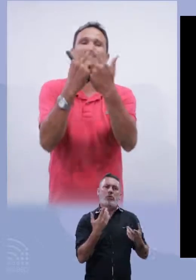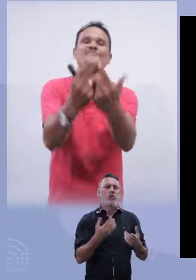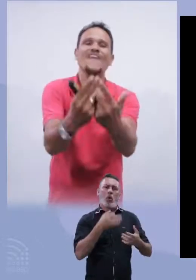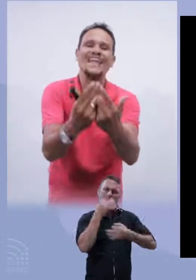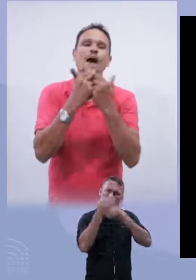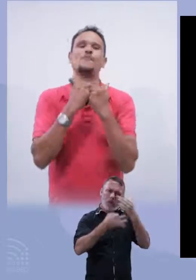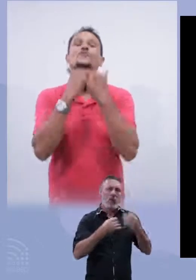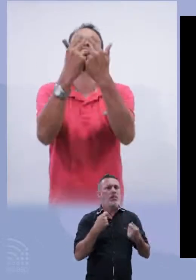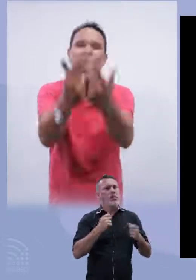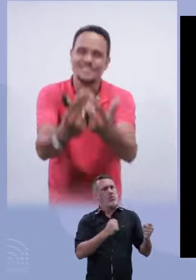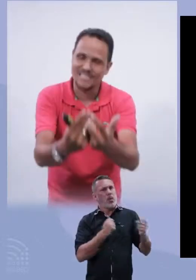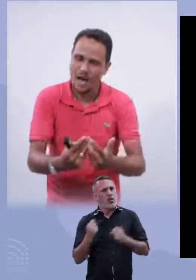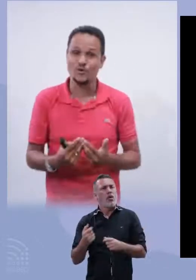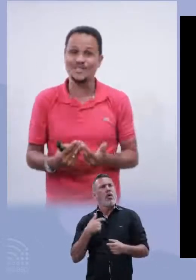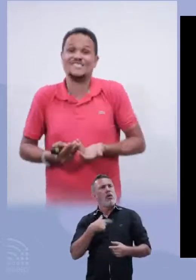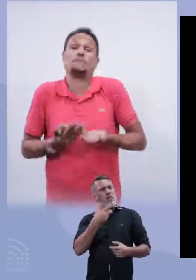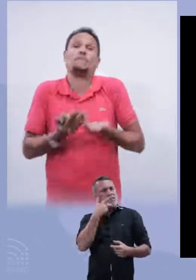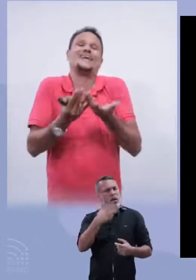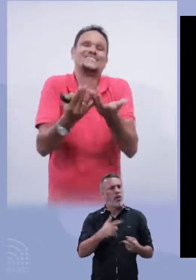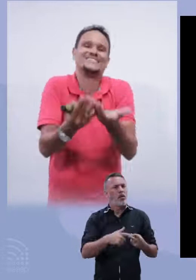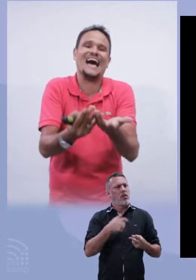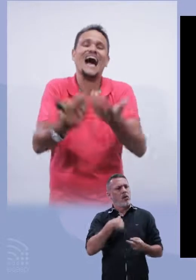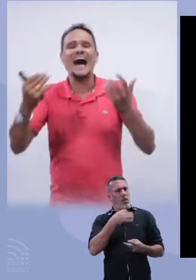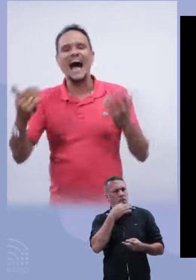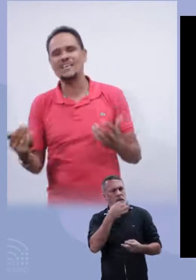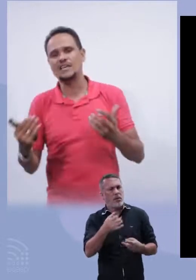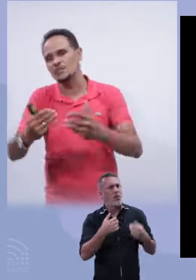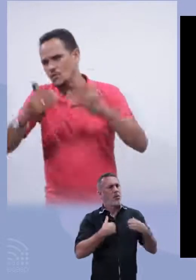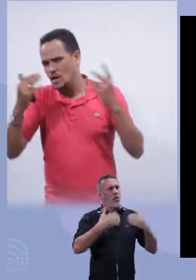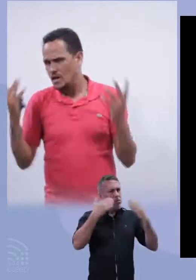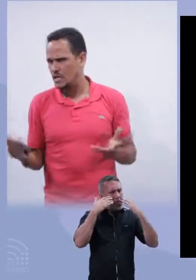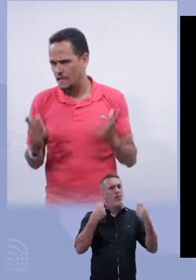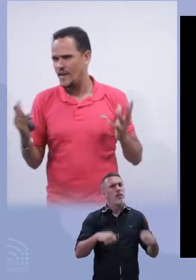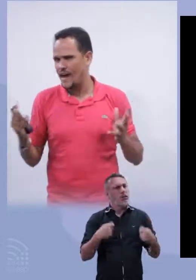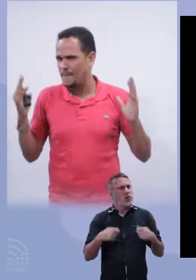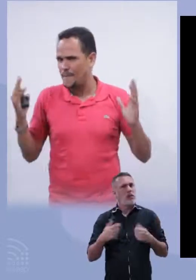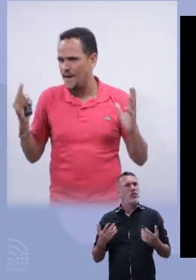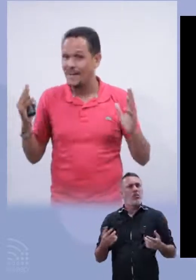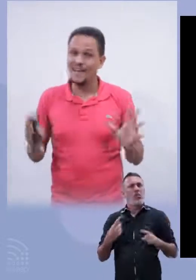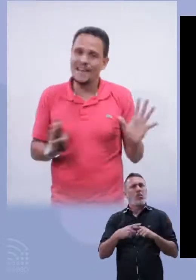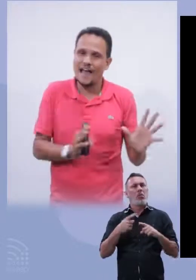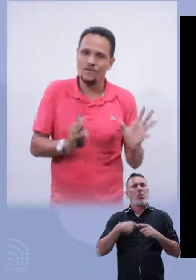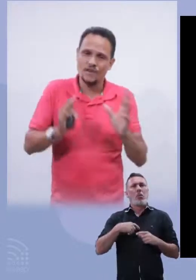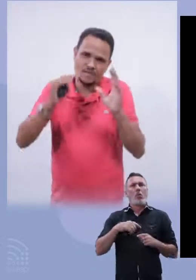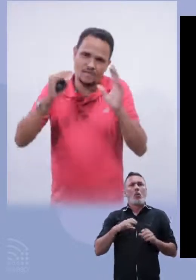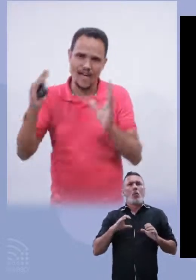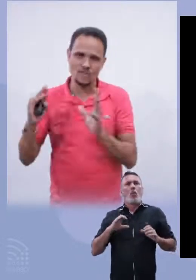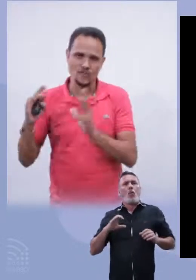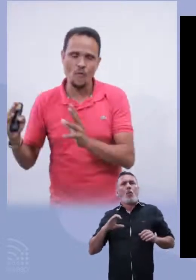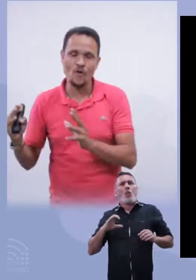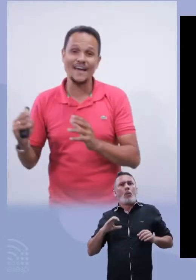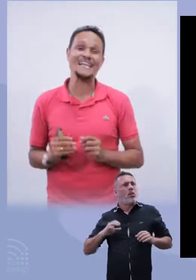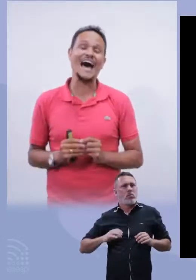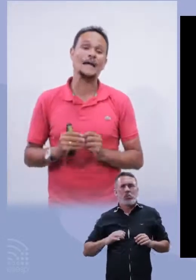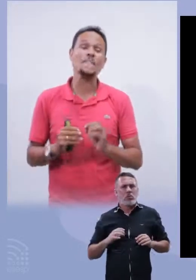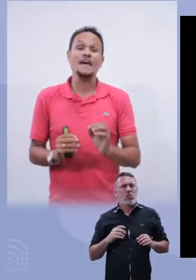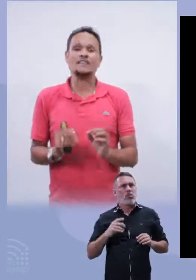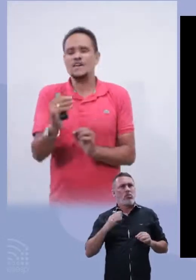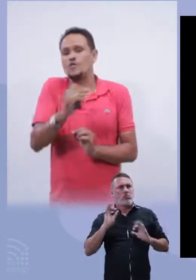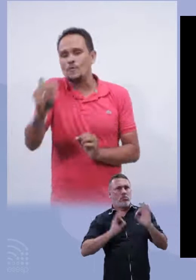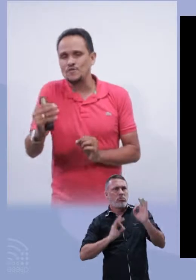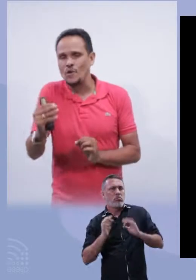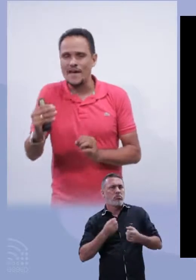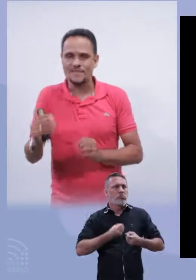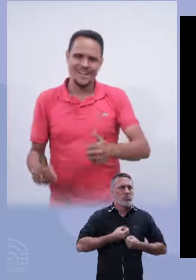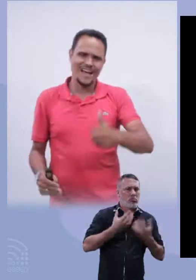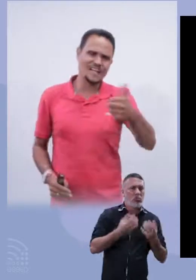para eu poder falar, para eu poder dizer, poder expressar aquilo que me vem à cabeça. Claro, né, de forma organizada.